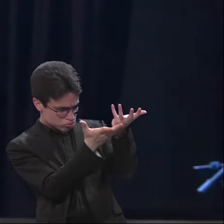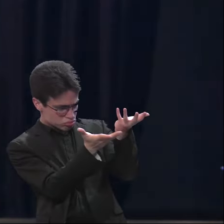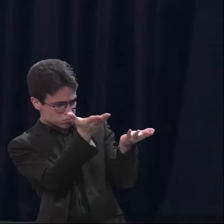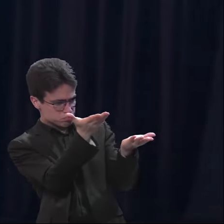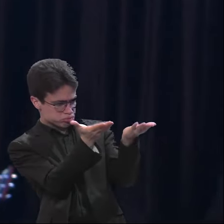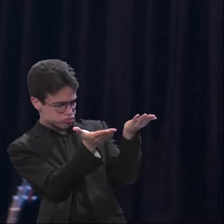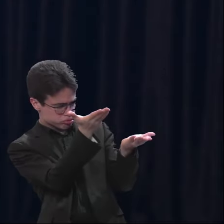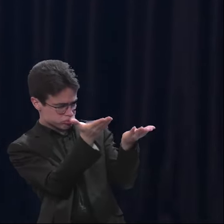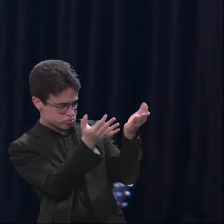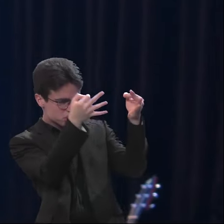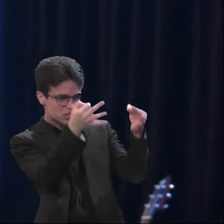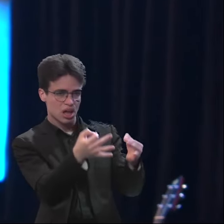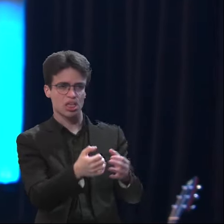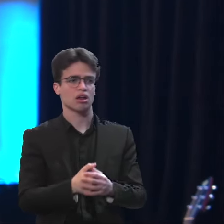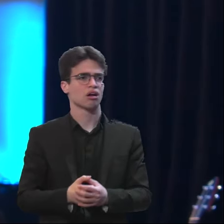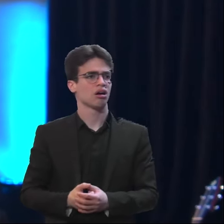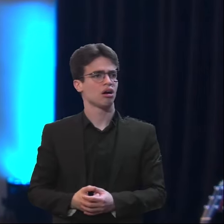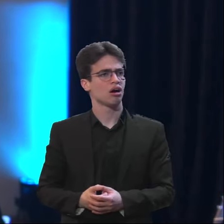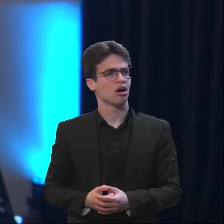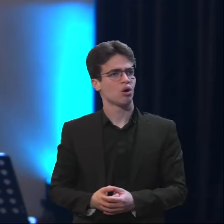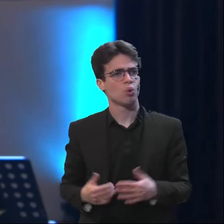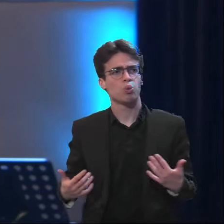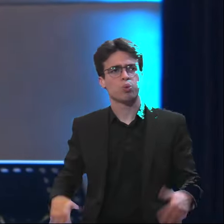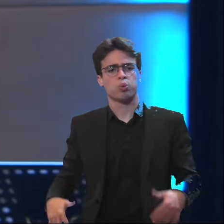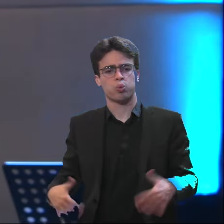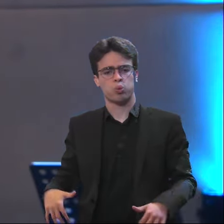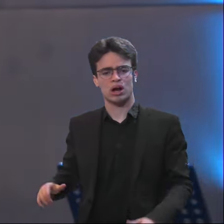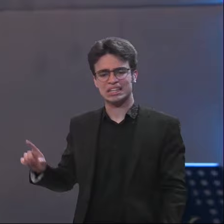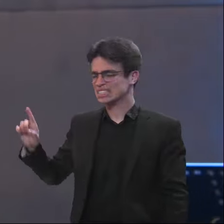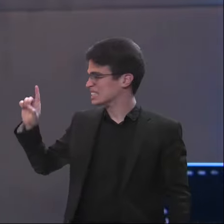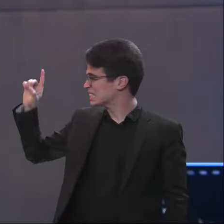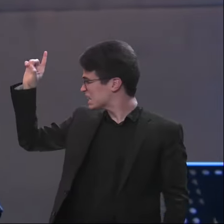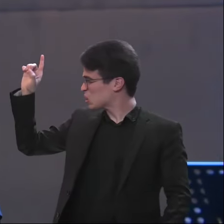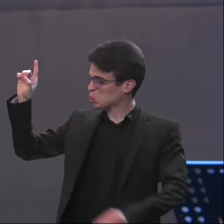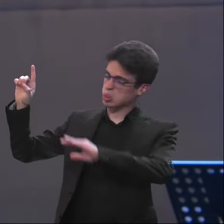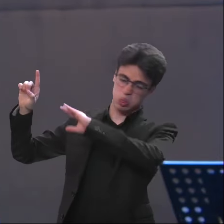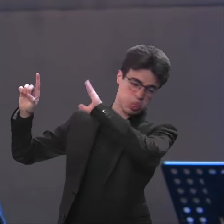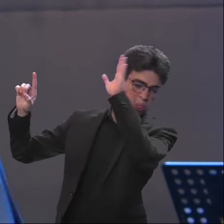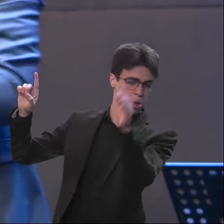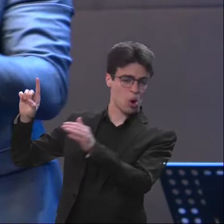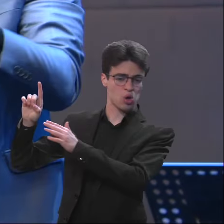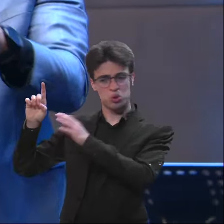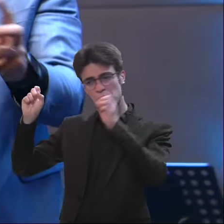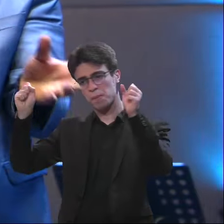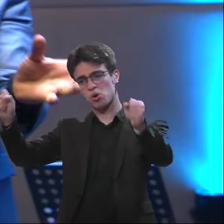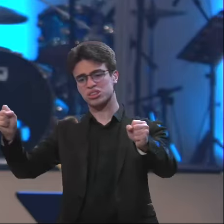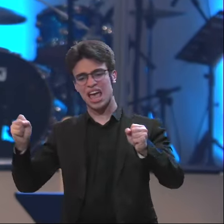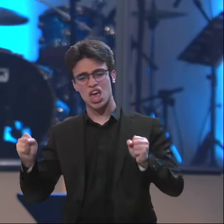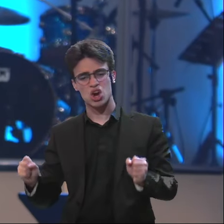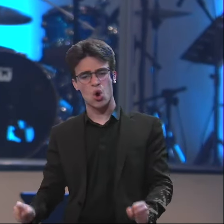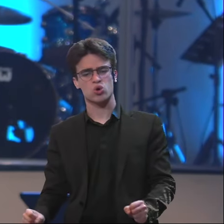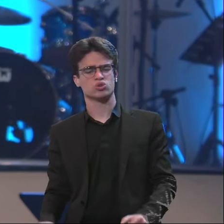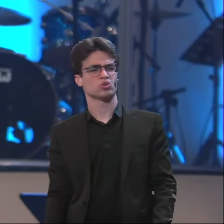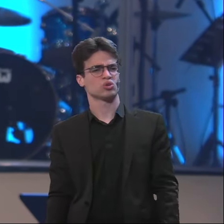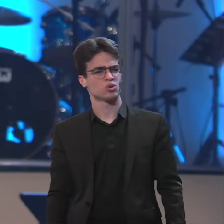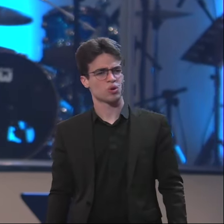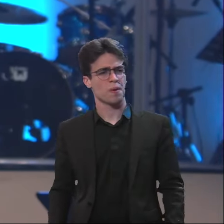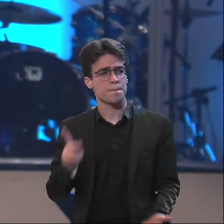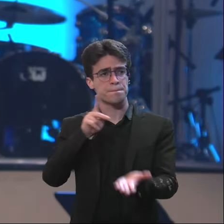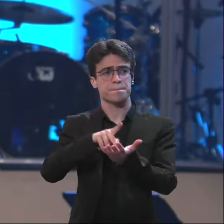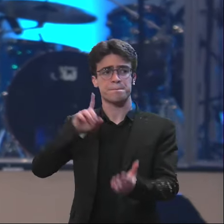O nosso Deus é um Deus terrível e todo-poderoso. E quando Ele mostra a